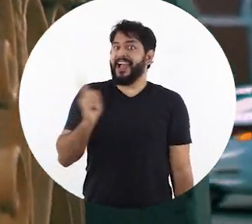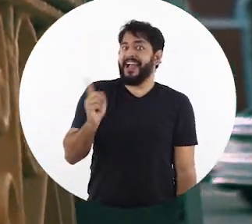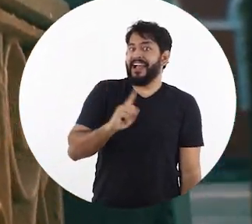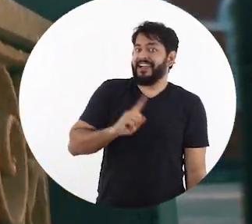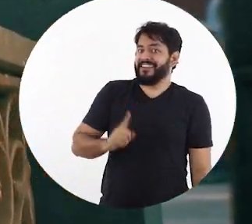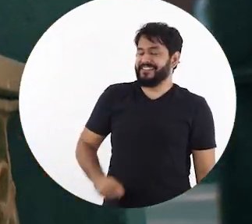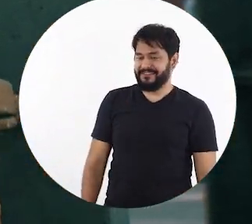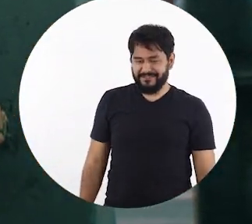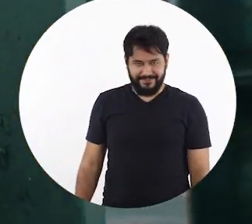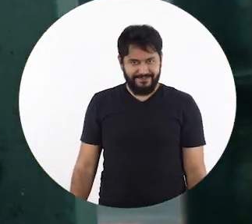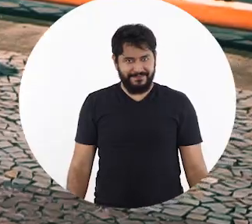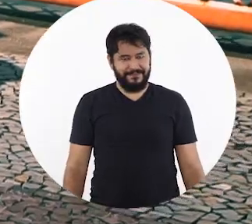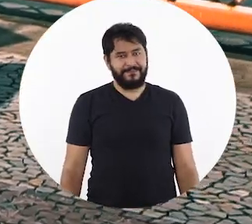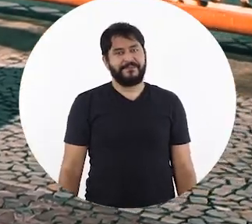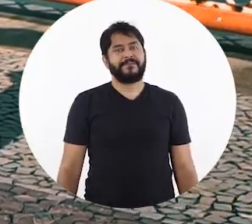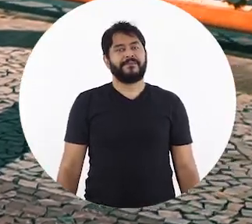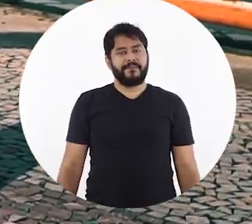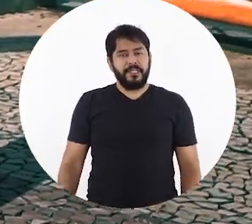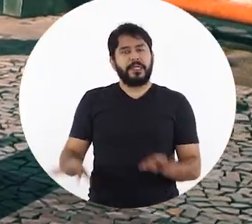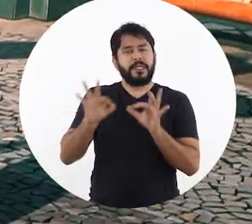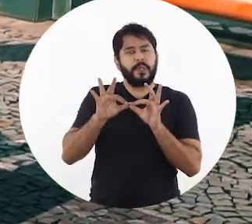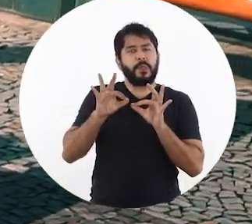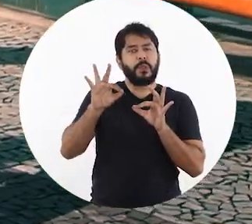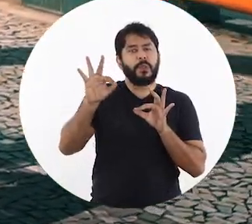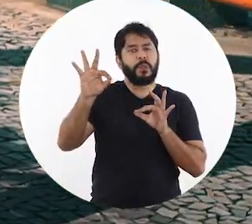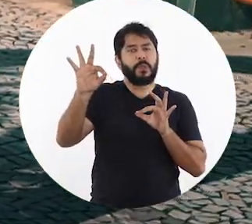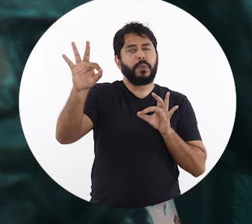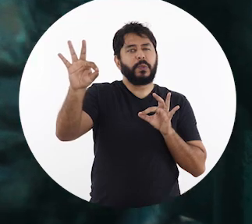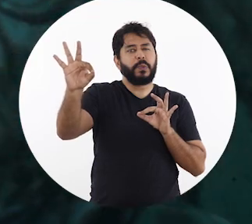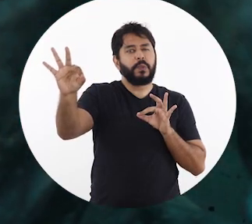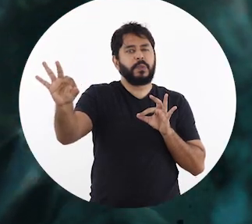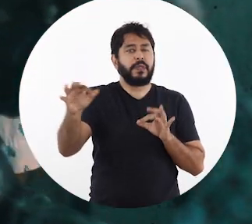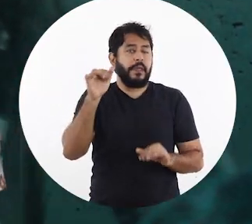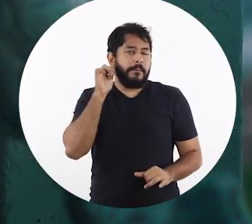E à distância, as vozes macias das meninas politonavam.